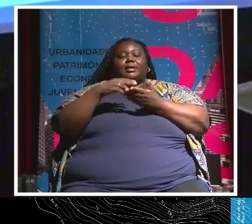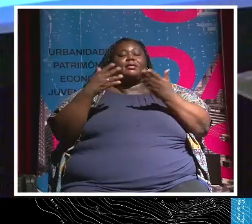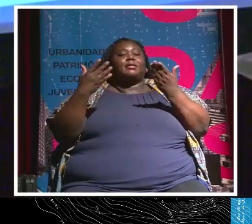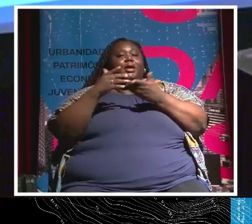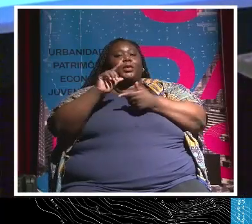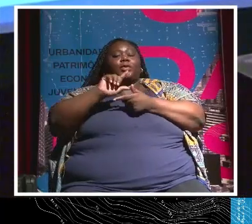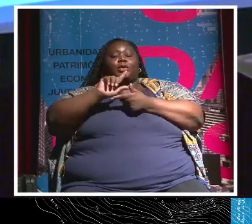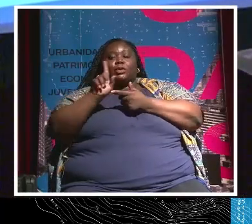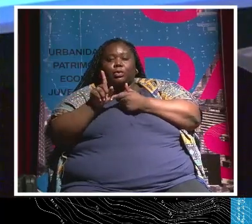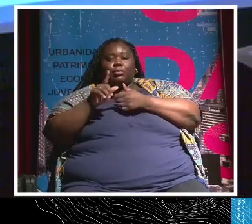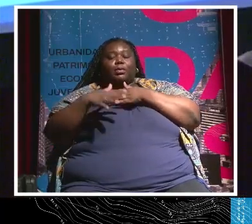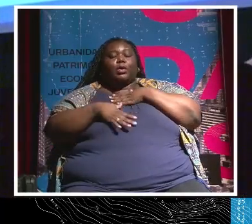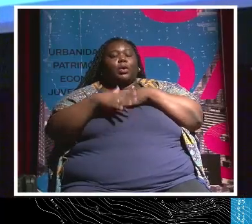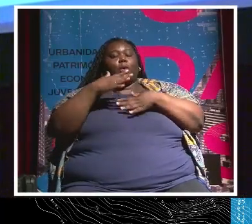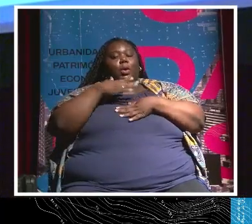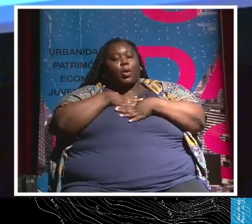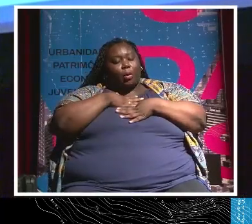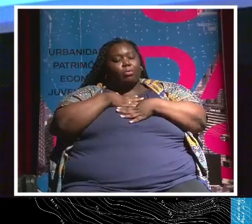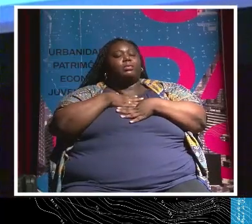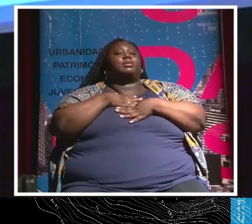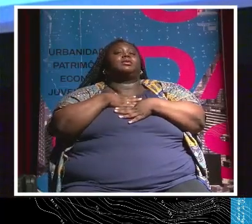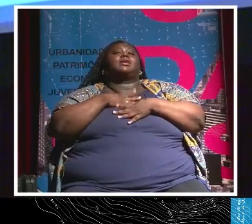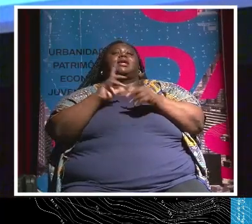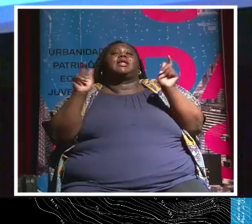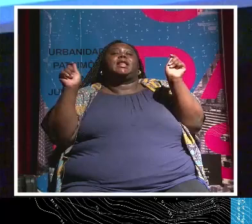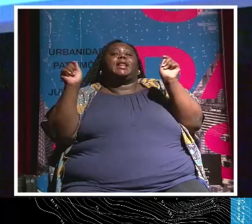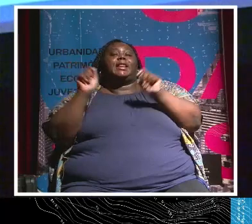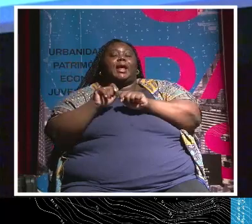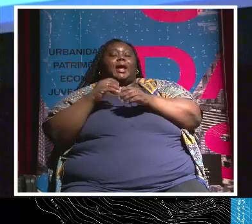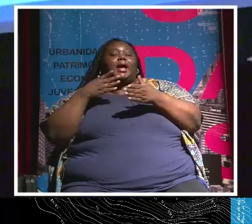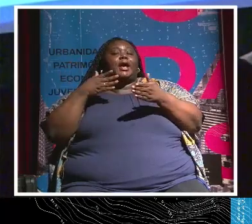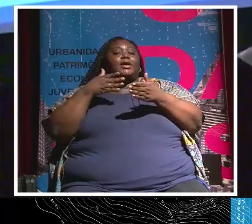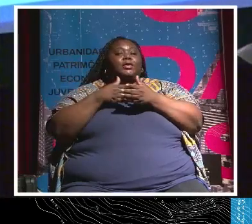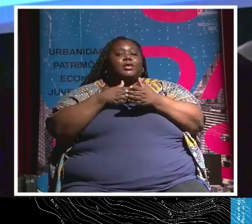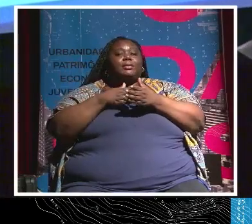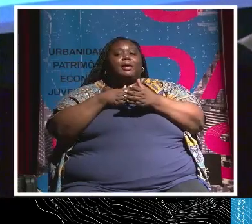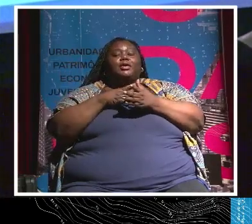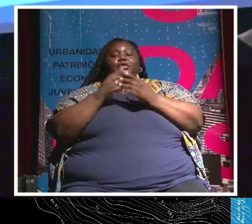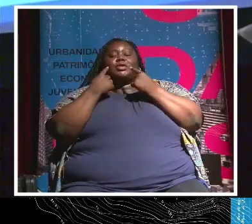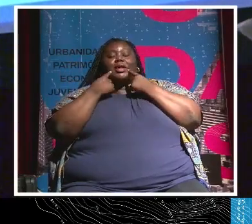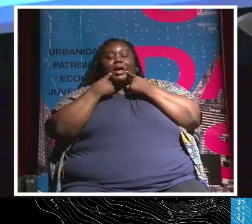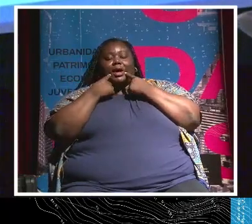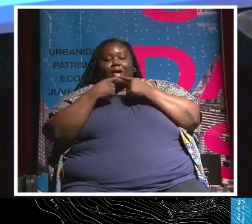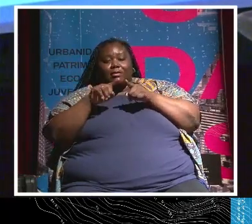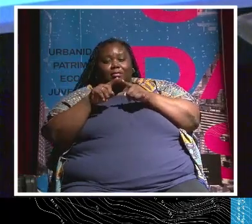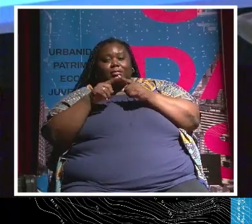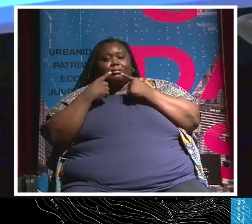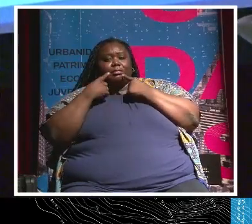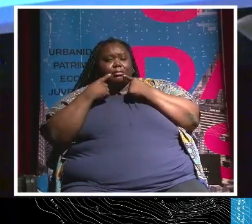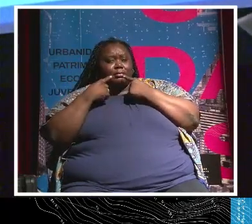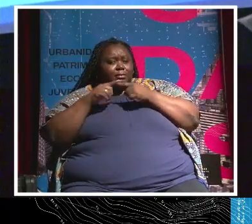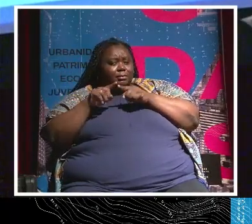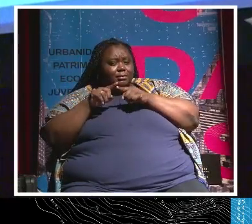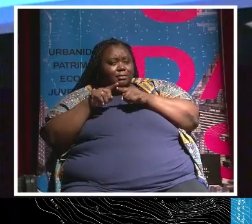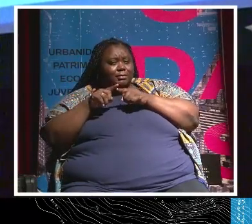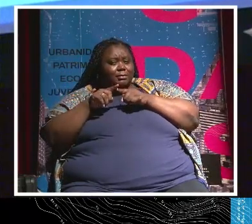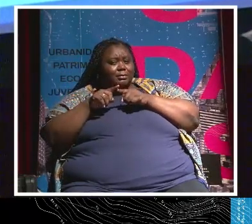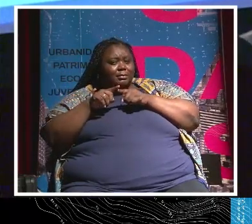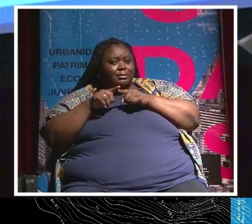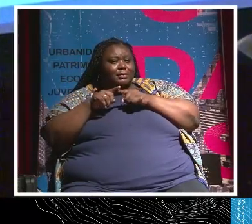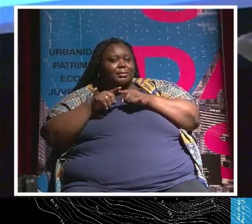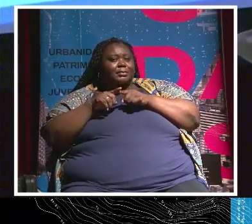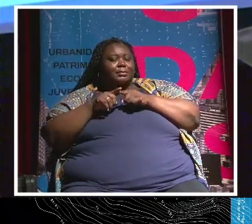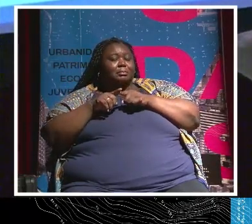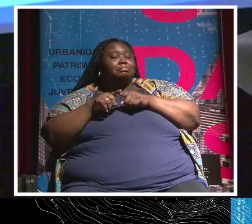Contemporânea, Corpo a Corpo, Possibilidades e Limites da Crítica, Petum Décoloniser